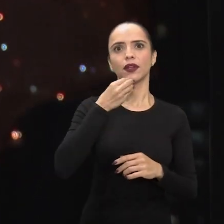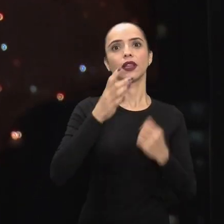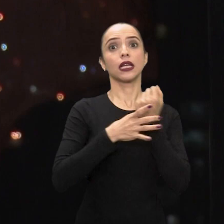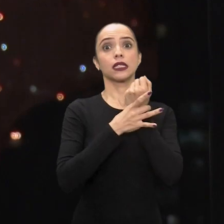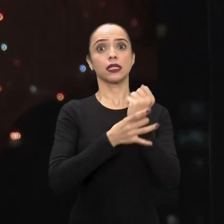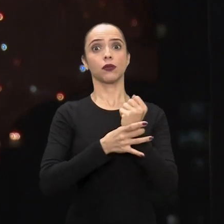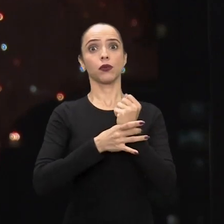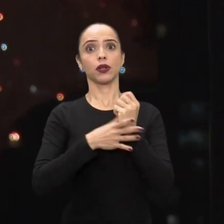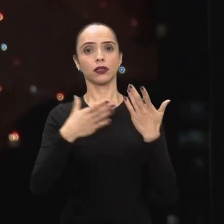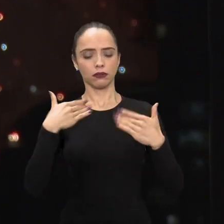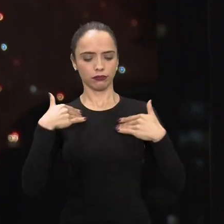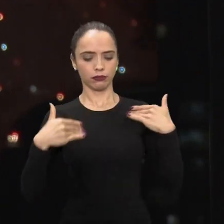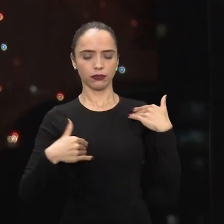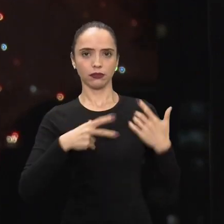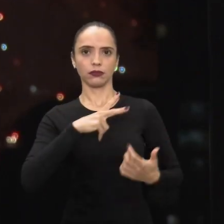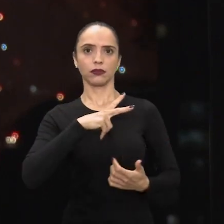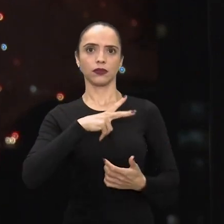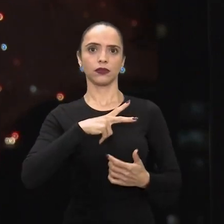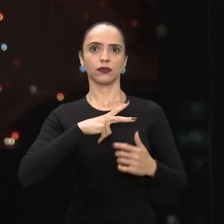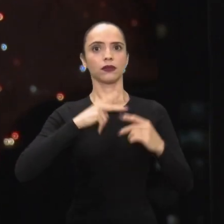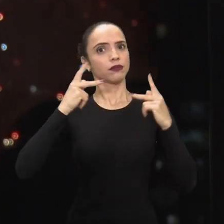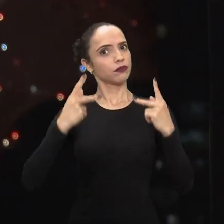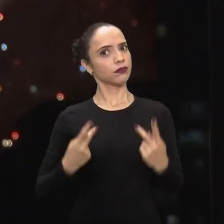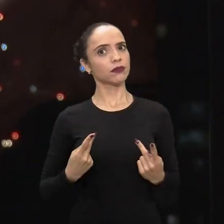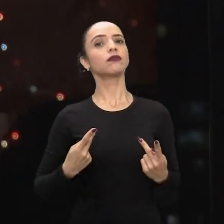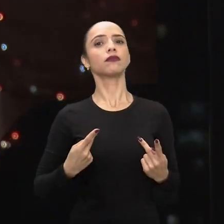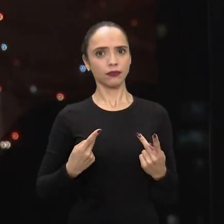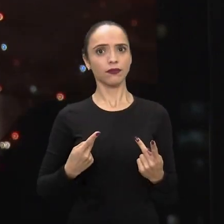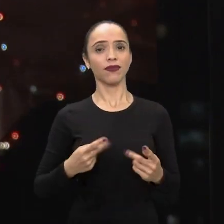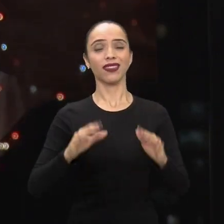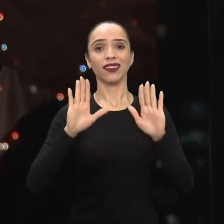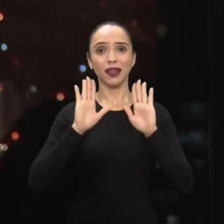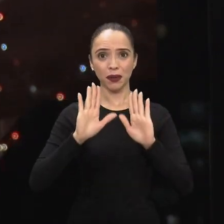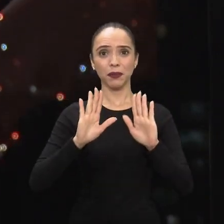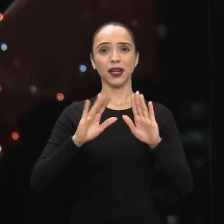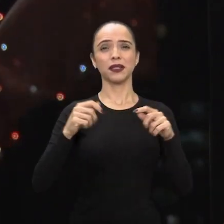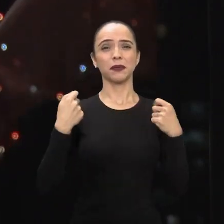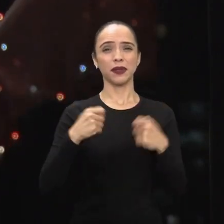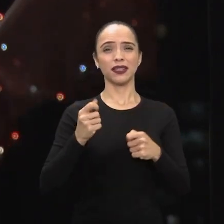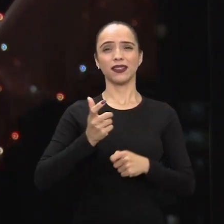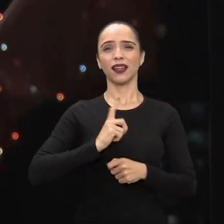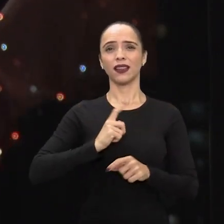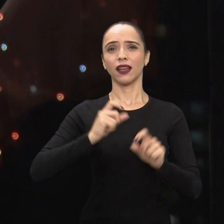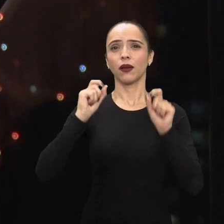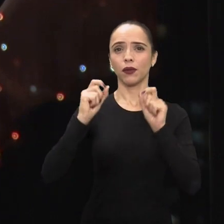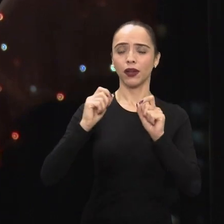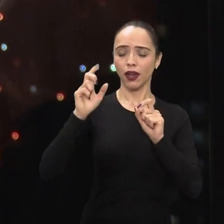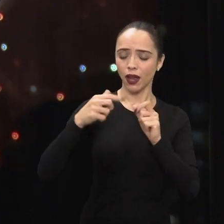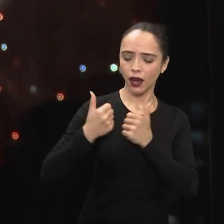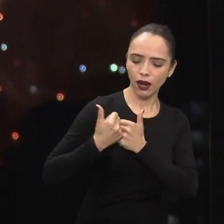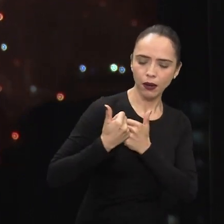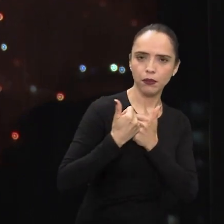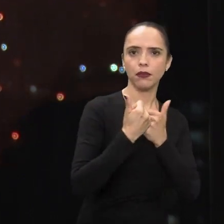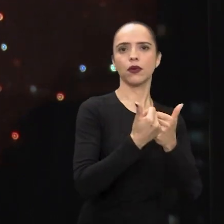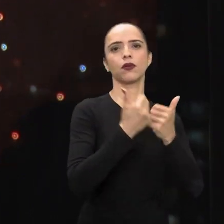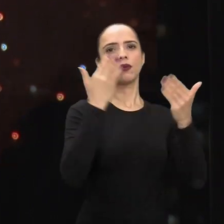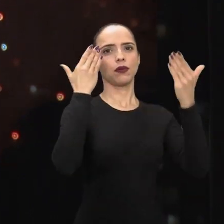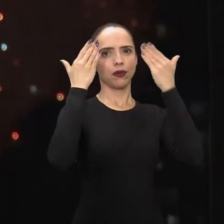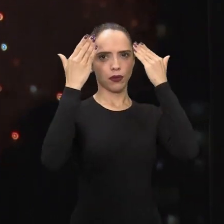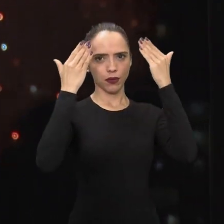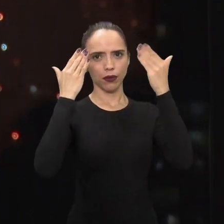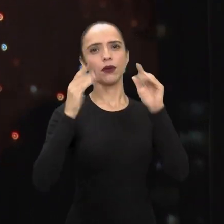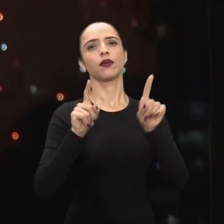ele proporciona insegurança pessoal mesmo né mas também tem que ter esse esse apoio